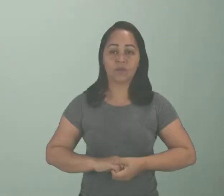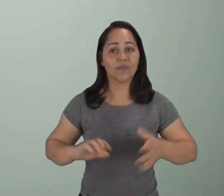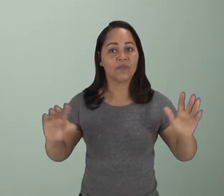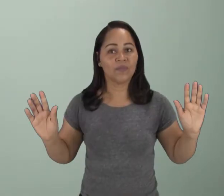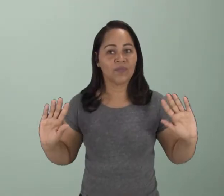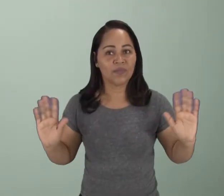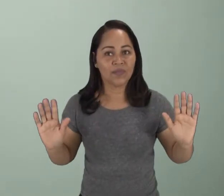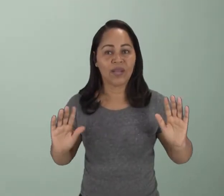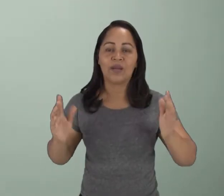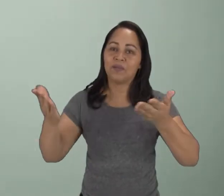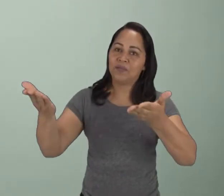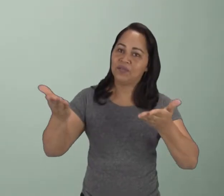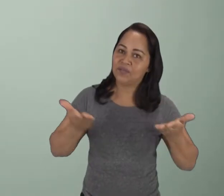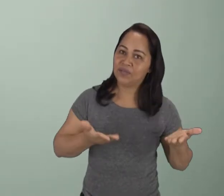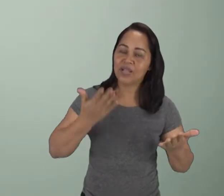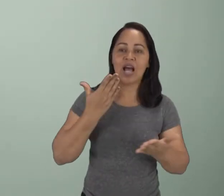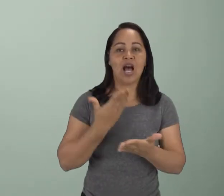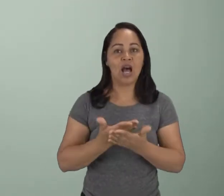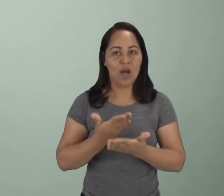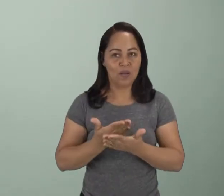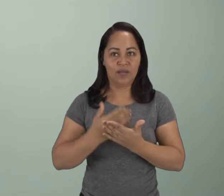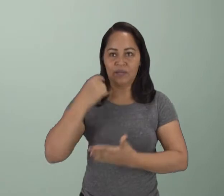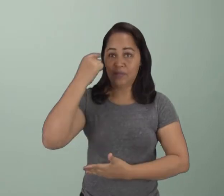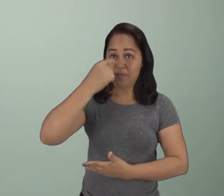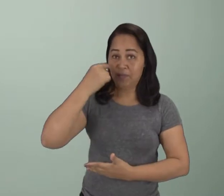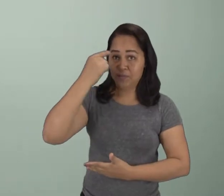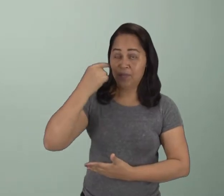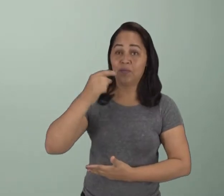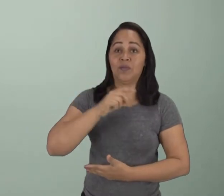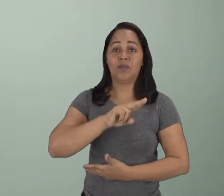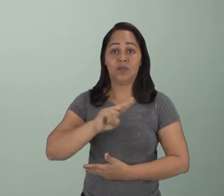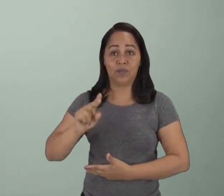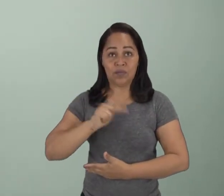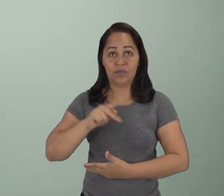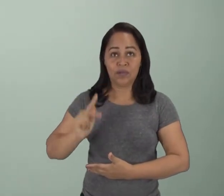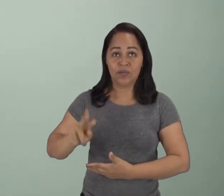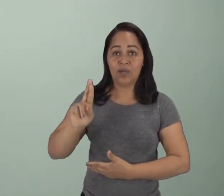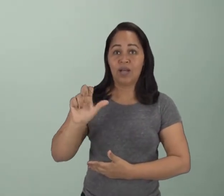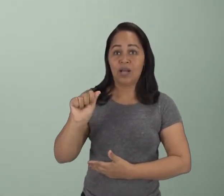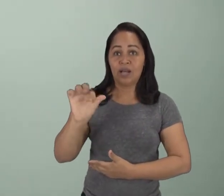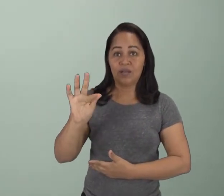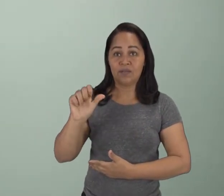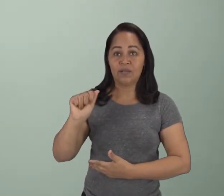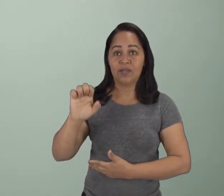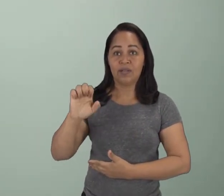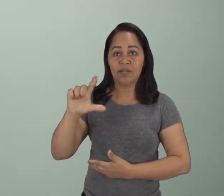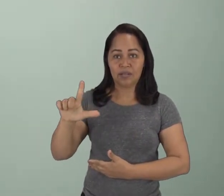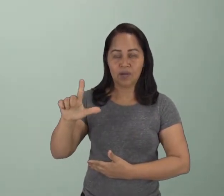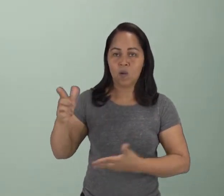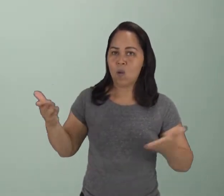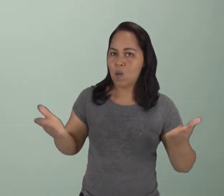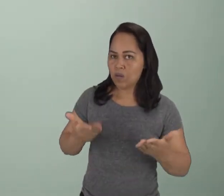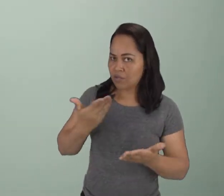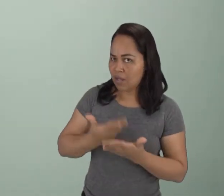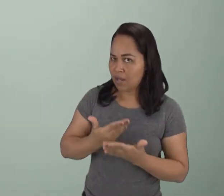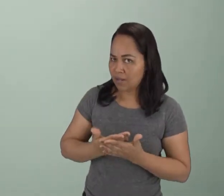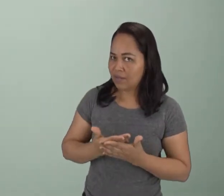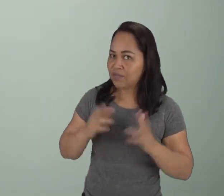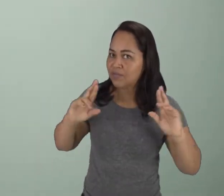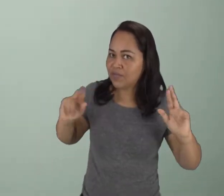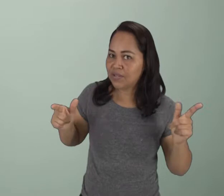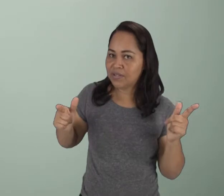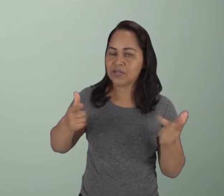Olá, sejam bem-vindos a mais uma classe de espanhol. Eu sou o professor Rafael. Bom, hoje a nossa aula é um pouco diferente. Nas